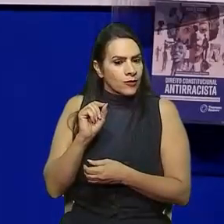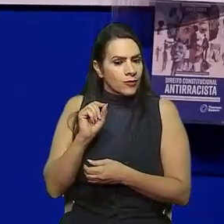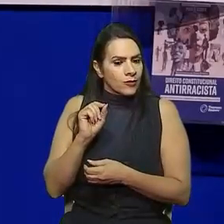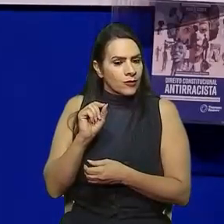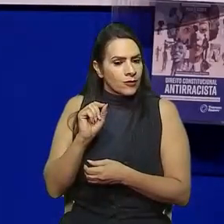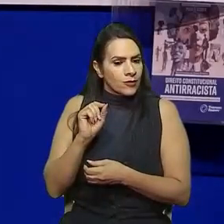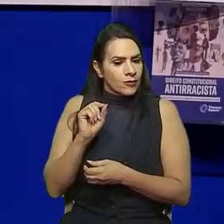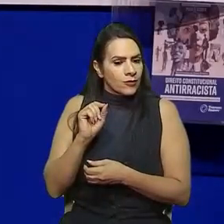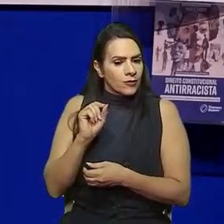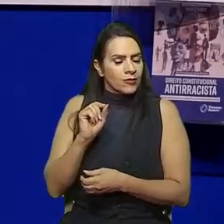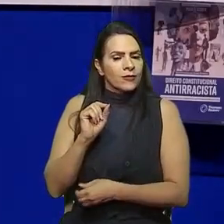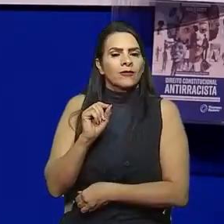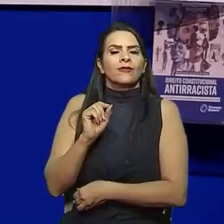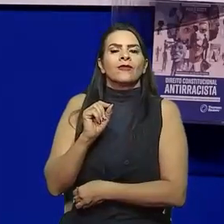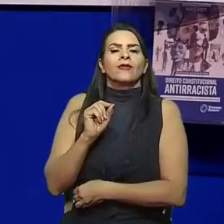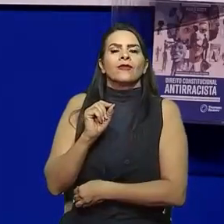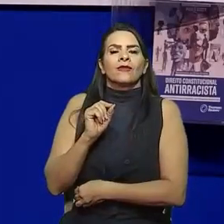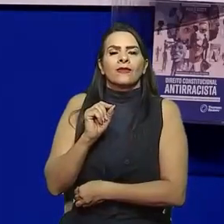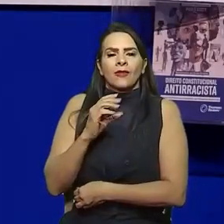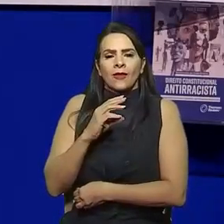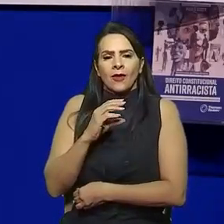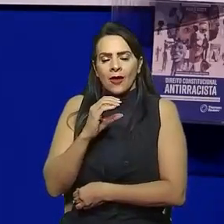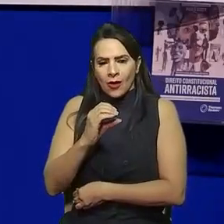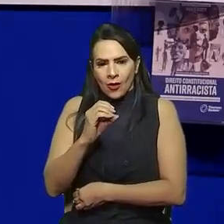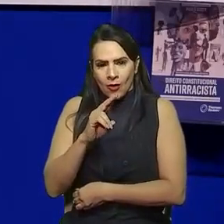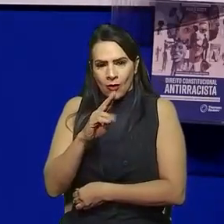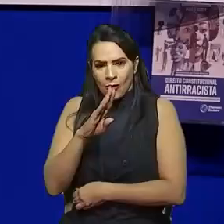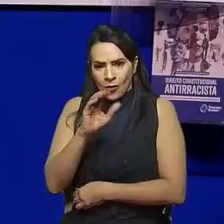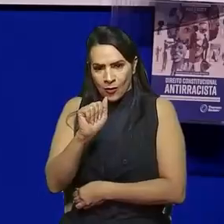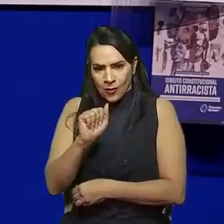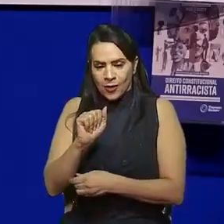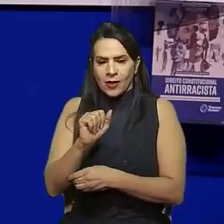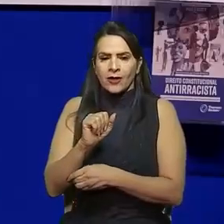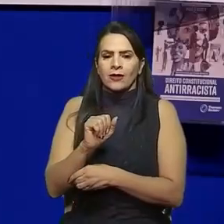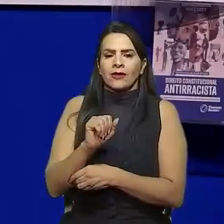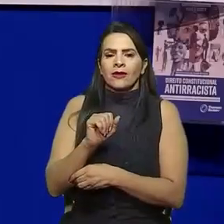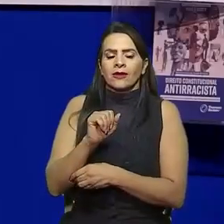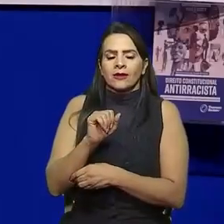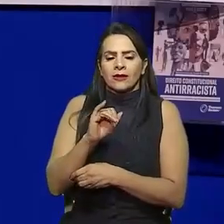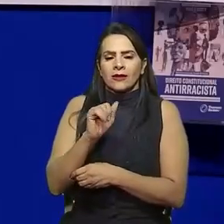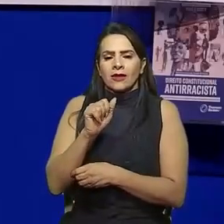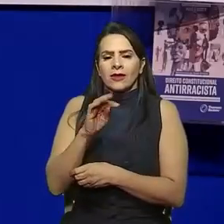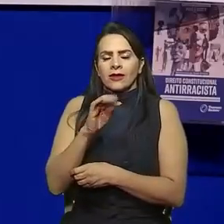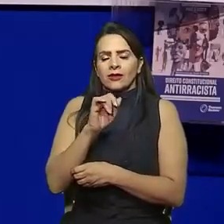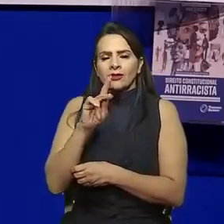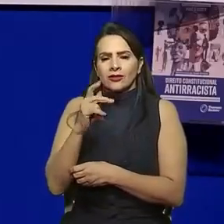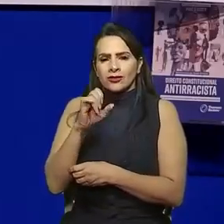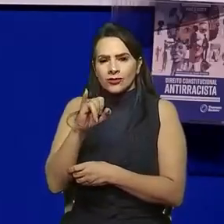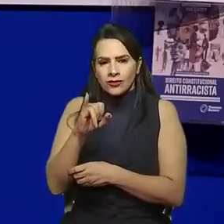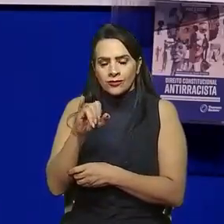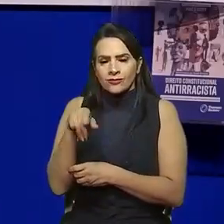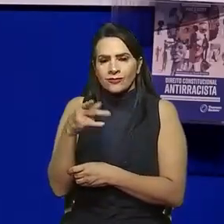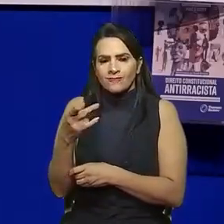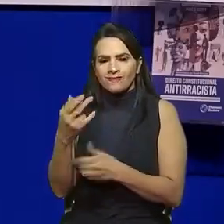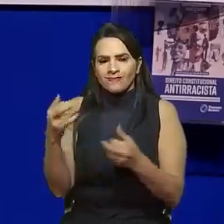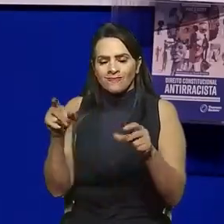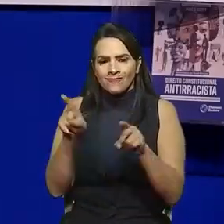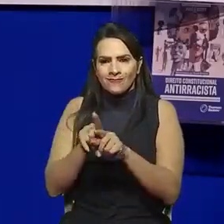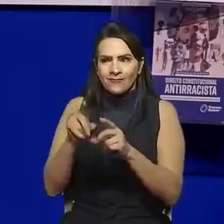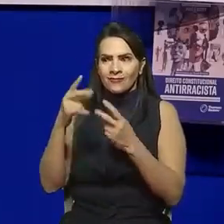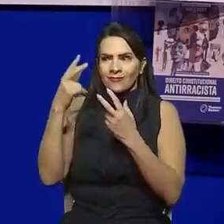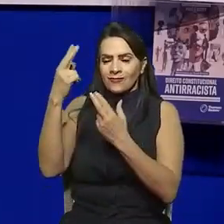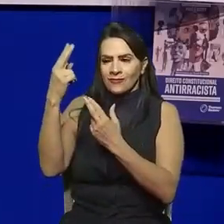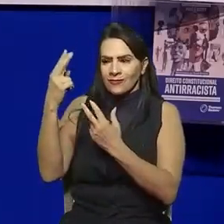e também ao Haiti, onde tem a santeria e o voodoo, que são realmente as